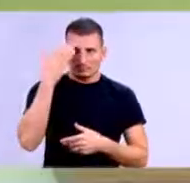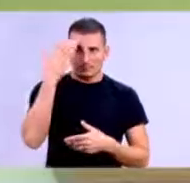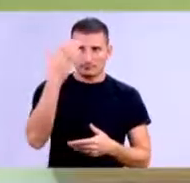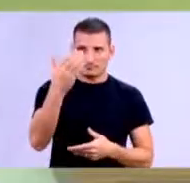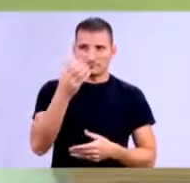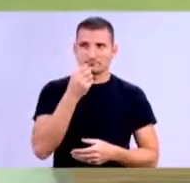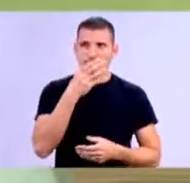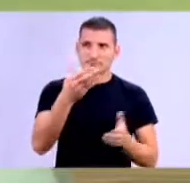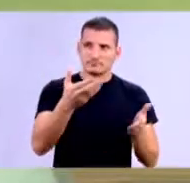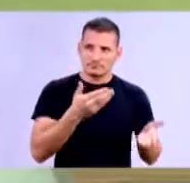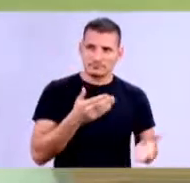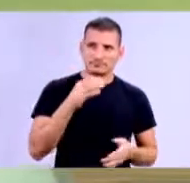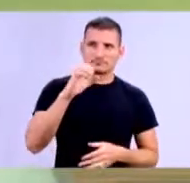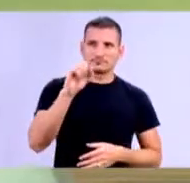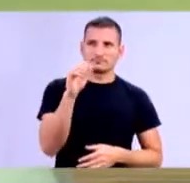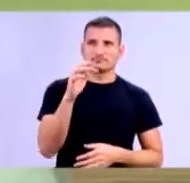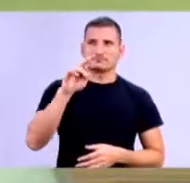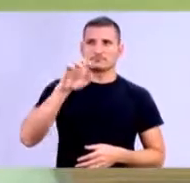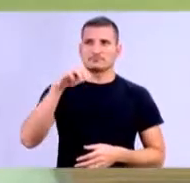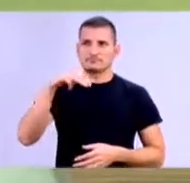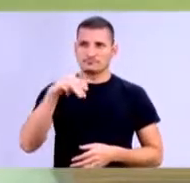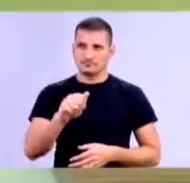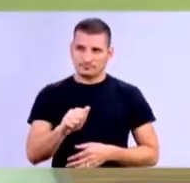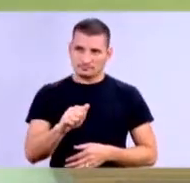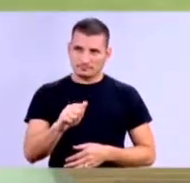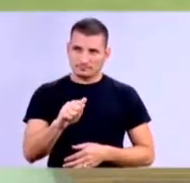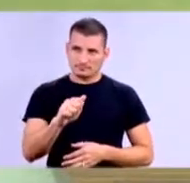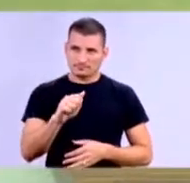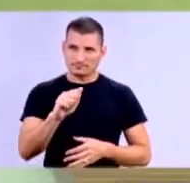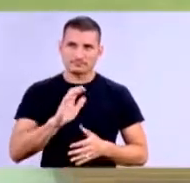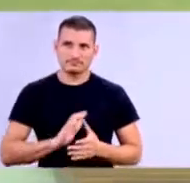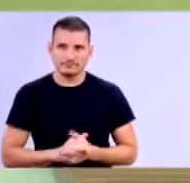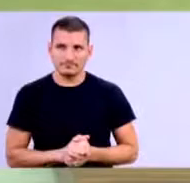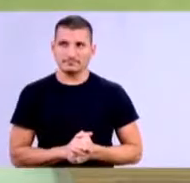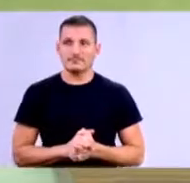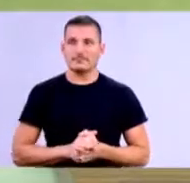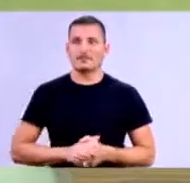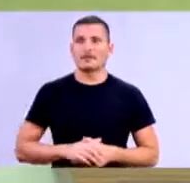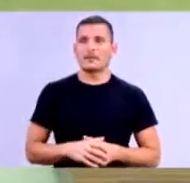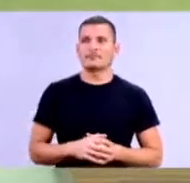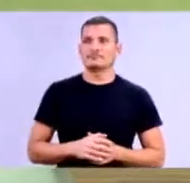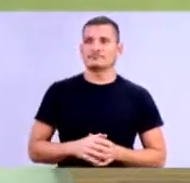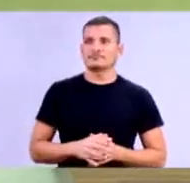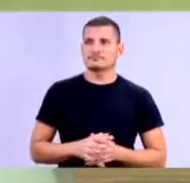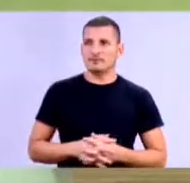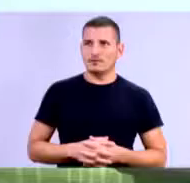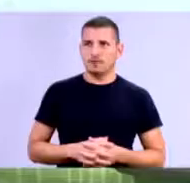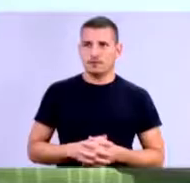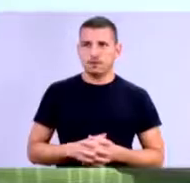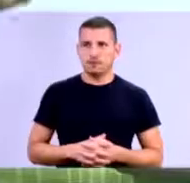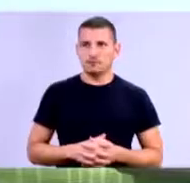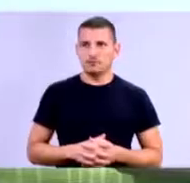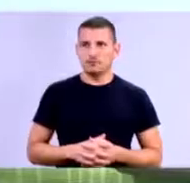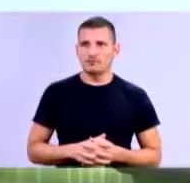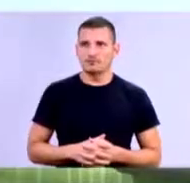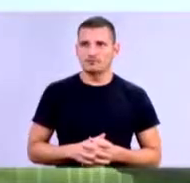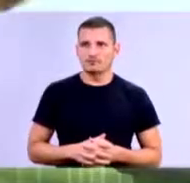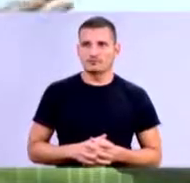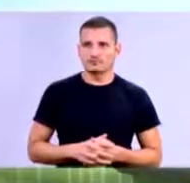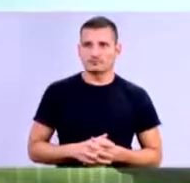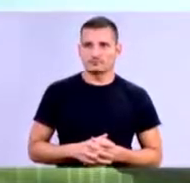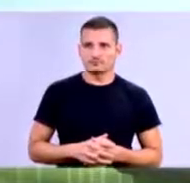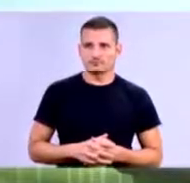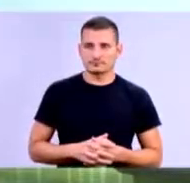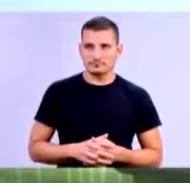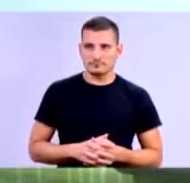à Extrema, que nos acompanha aí, que está mais para lá do que para cá, mas é nosso. Isso mesmo. Extrema é